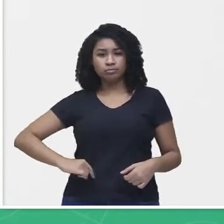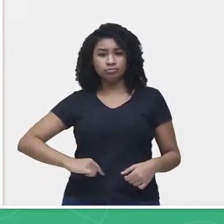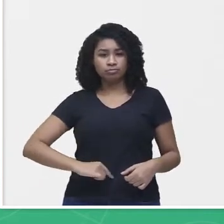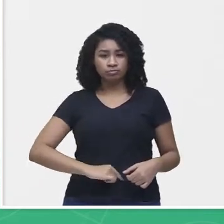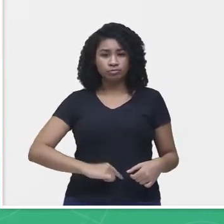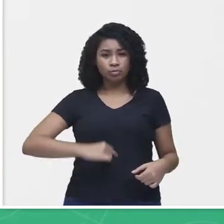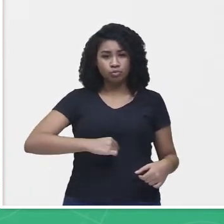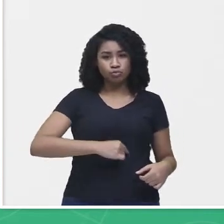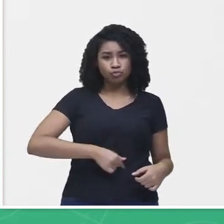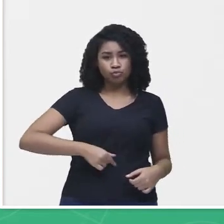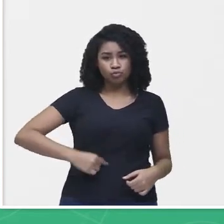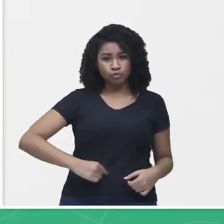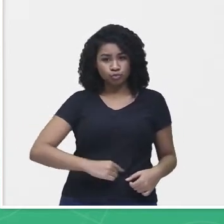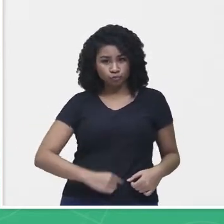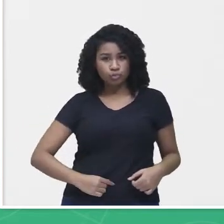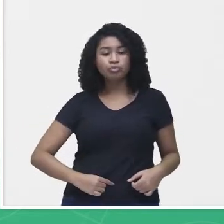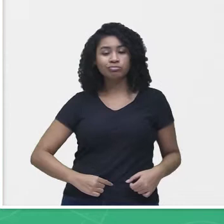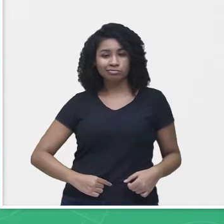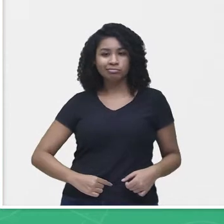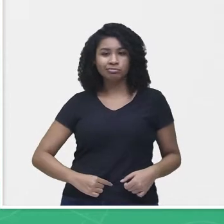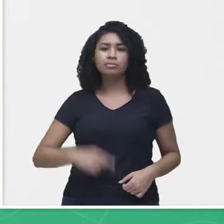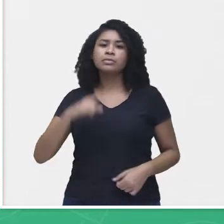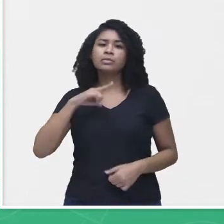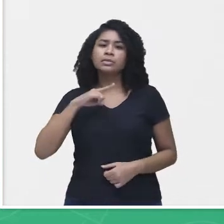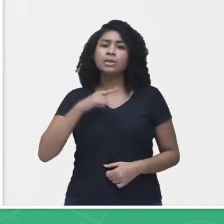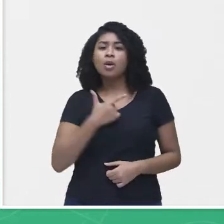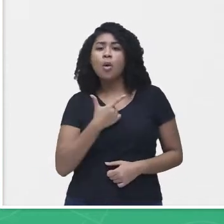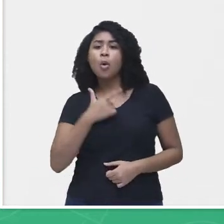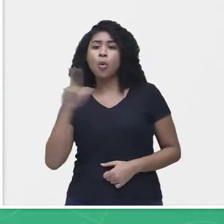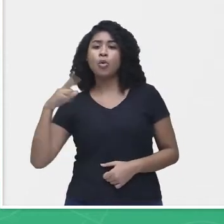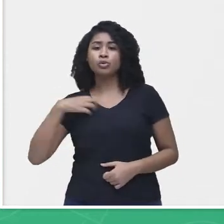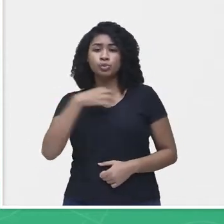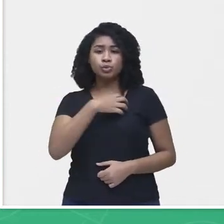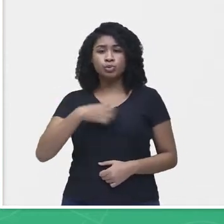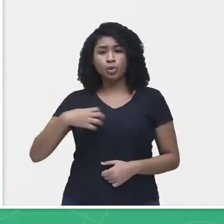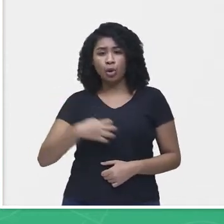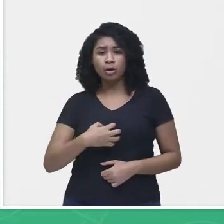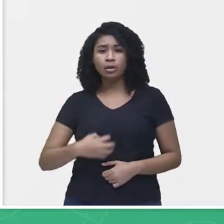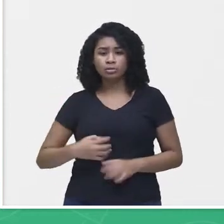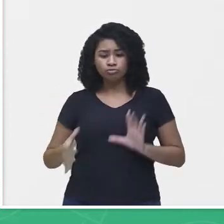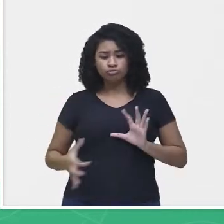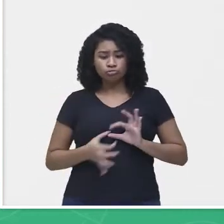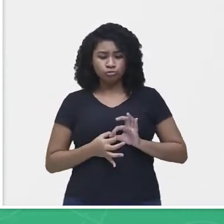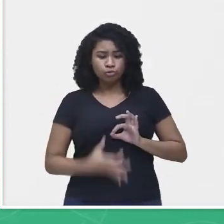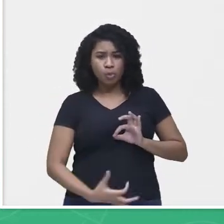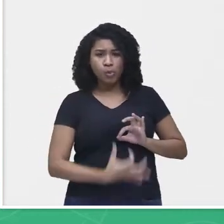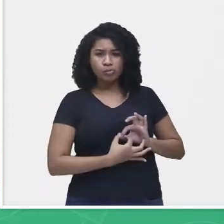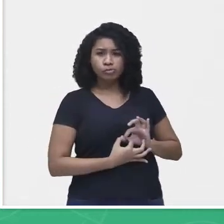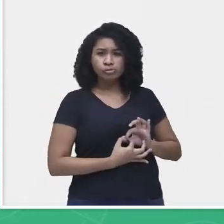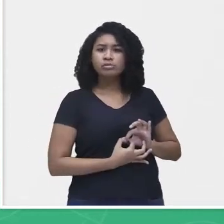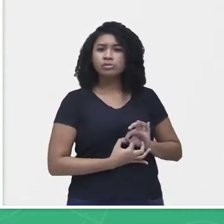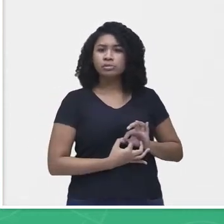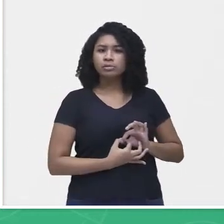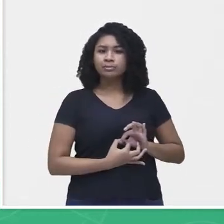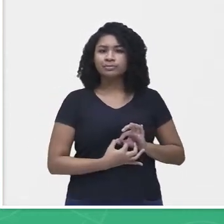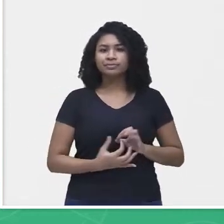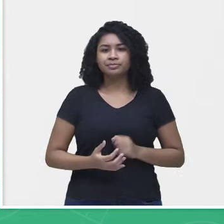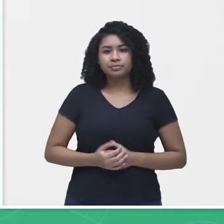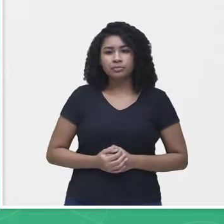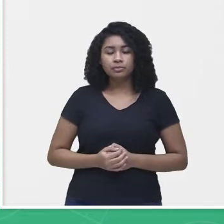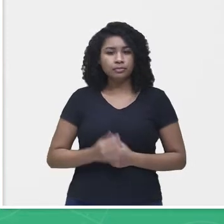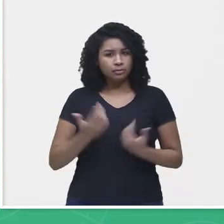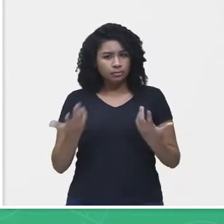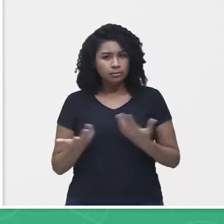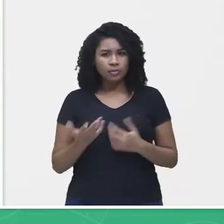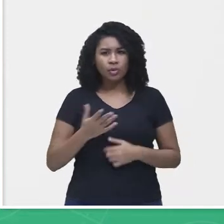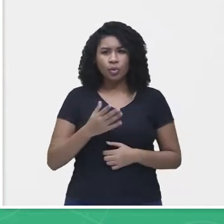mas também nós temos órgãos em anexo ou glândulas em anexo, que por eles não passa o alimento, mas